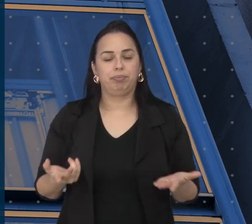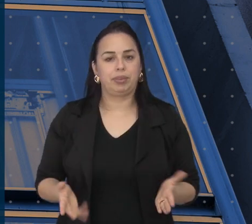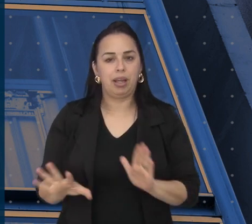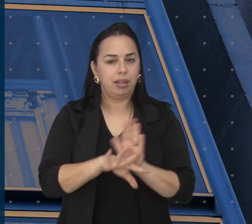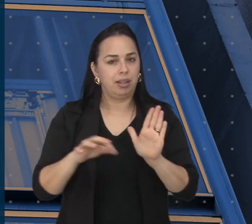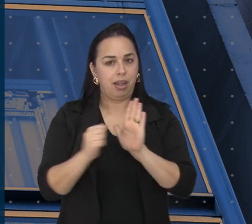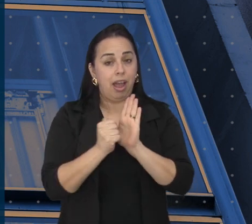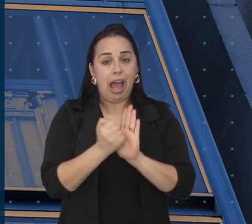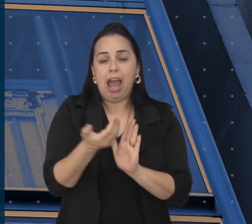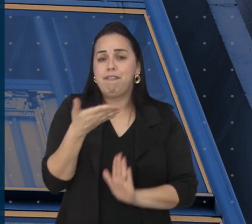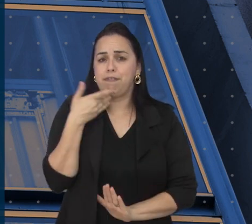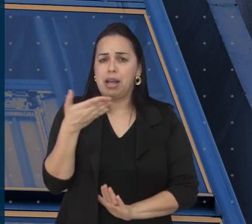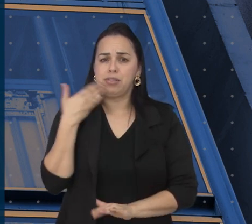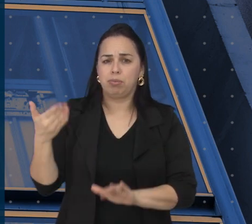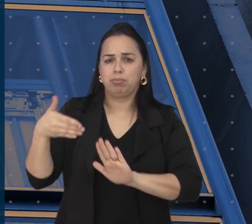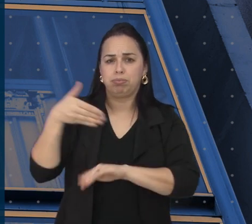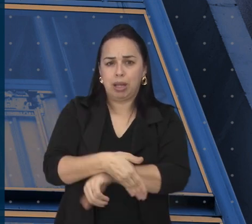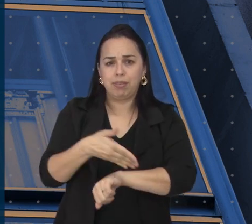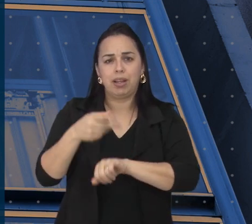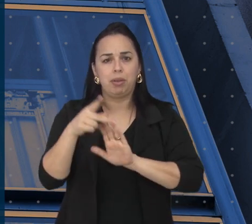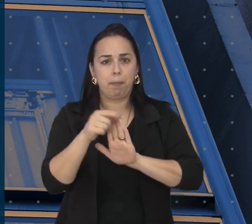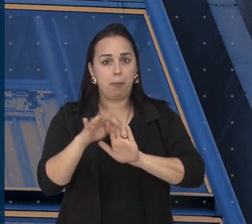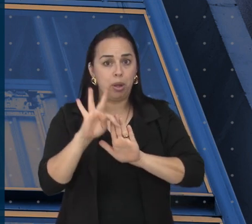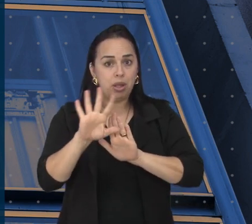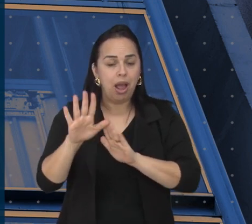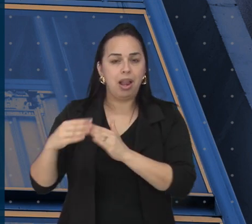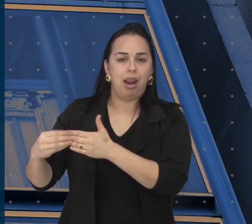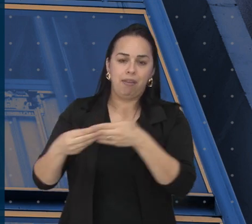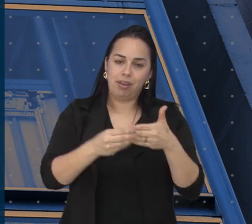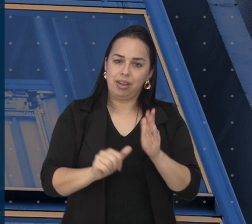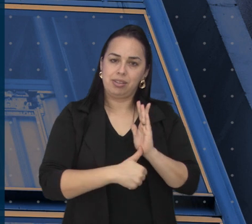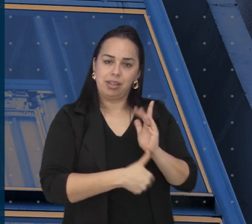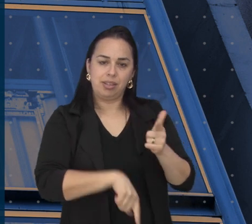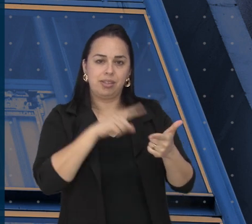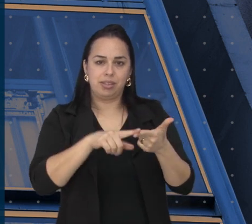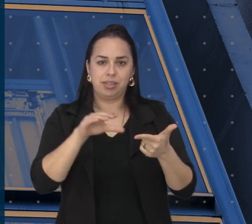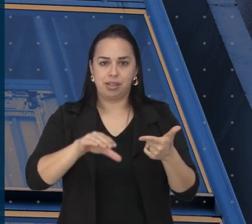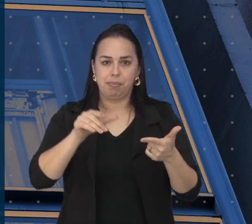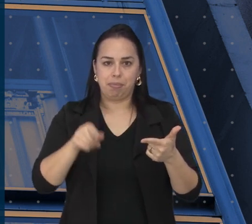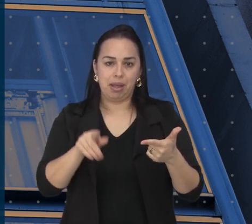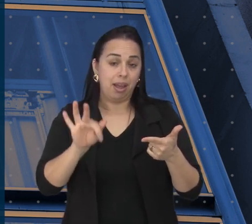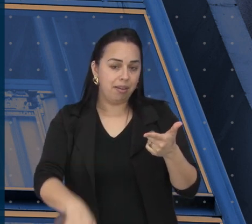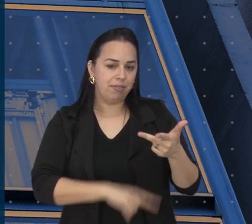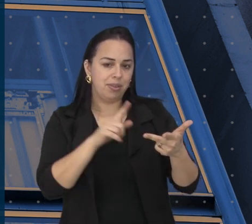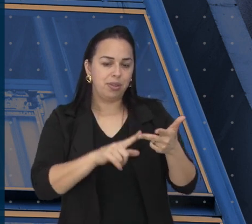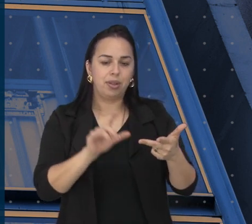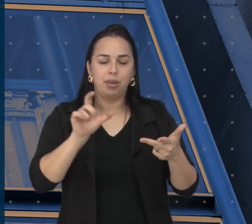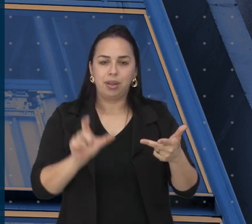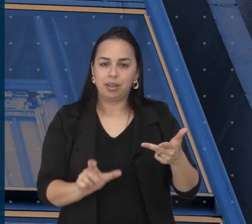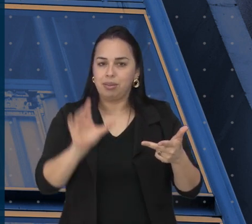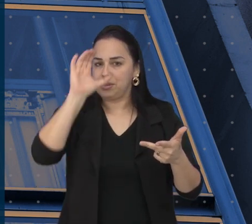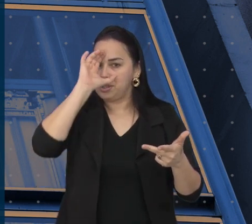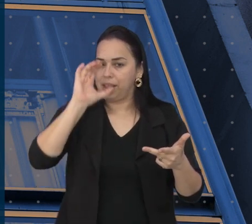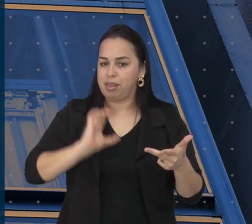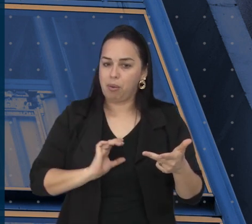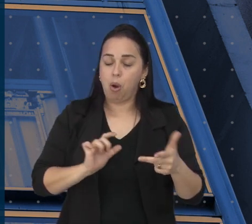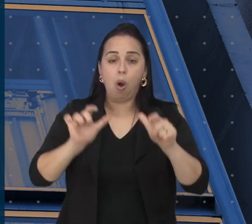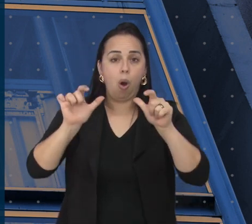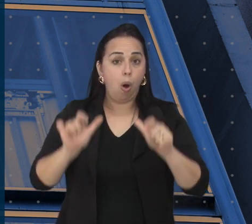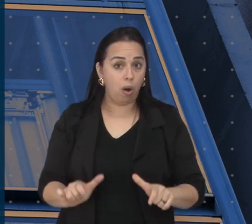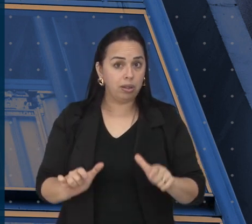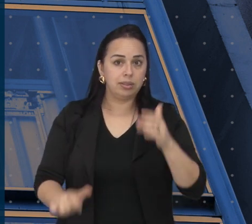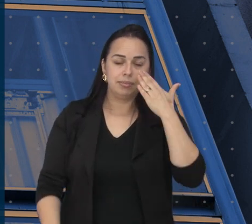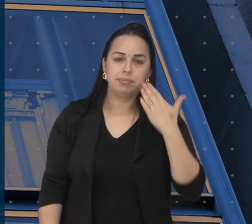de vendas. Para se candidatar é fácil, é só comparecer ao PAT, levando RG, CPF, carteira de trabalho e o cartão